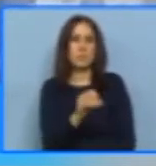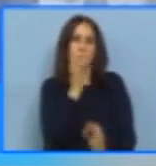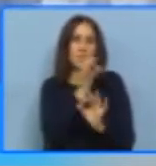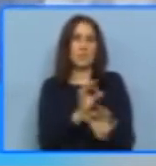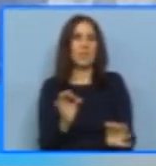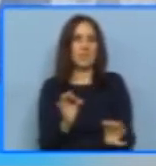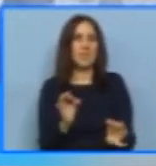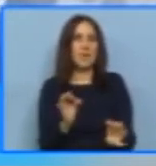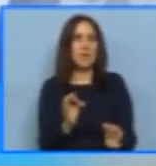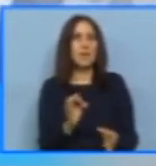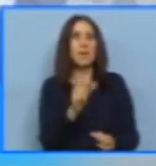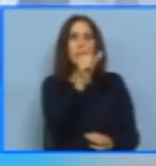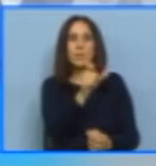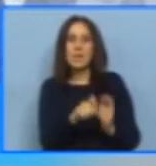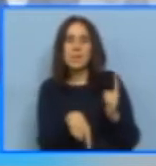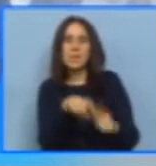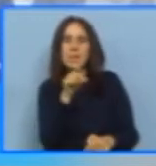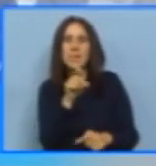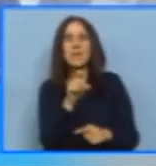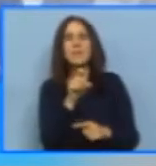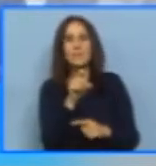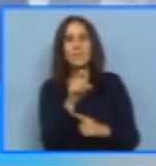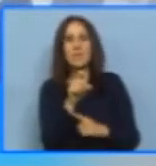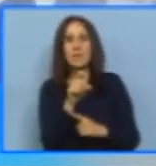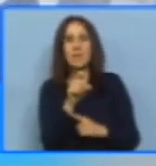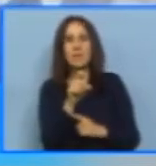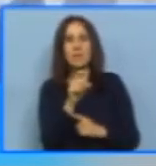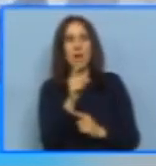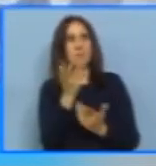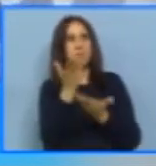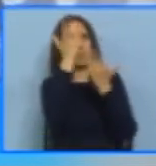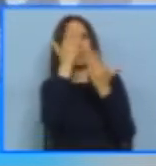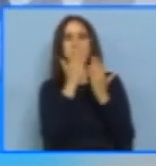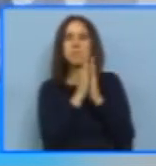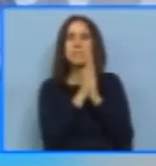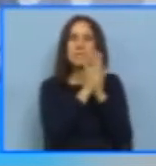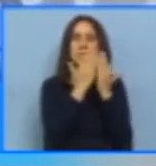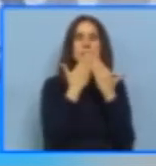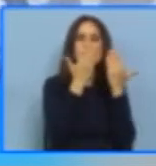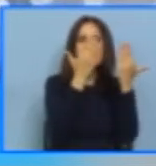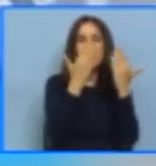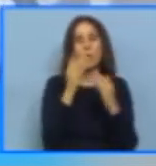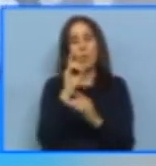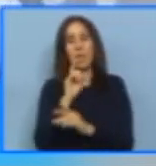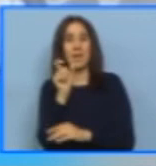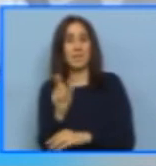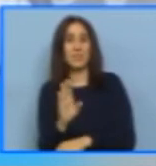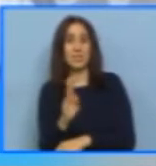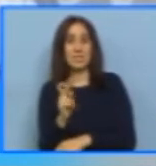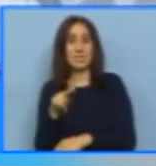é? Que escapava para ir em ação de graças diante do Santíssimo. Ou a própria Jancita, todas as crianças,